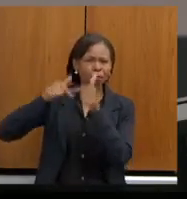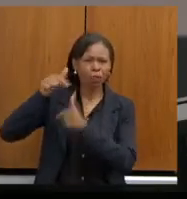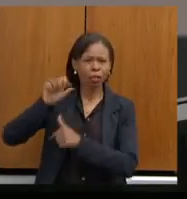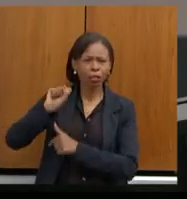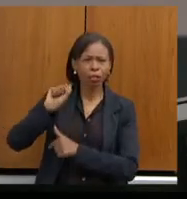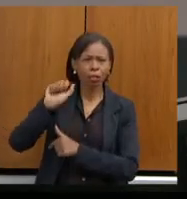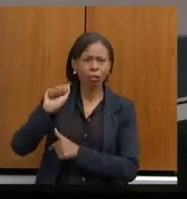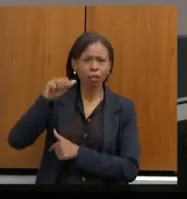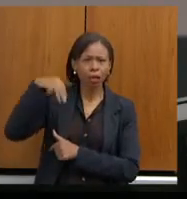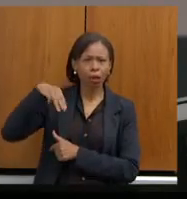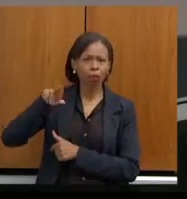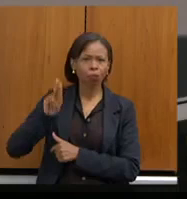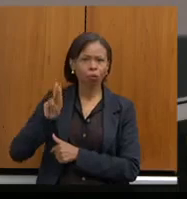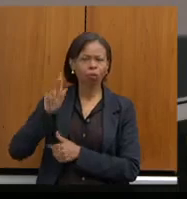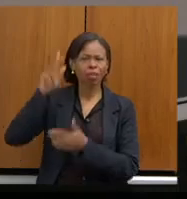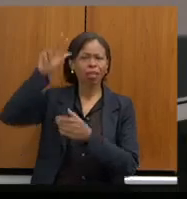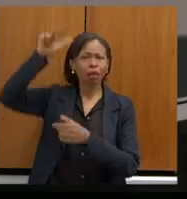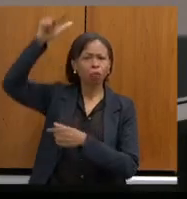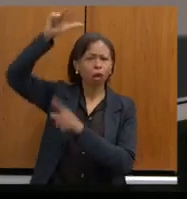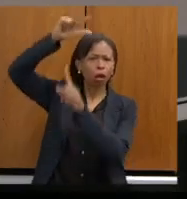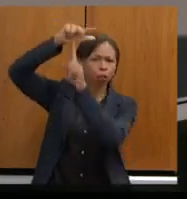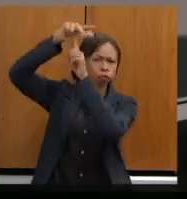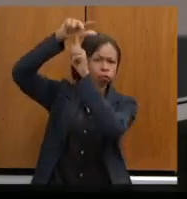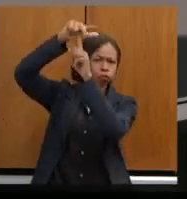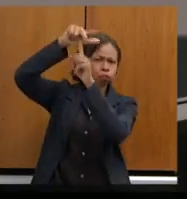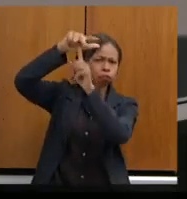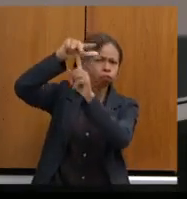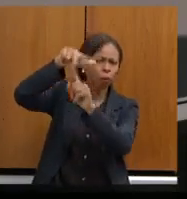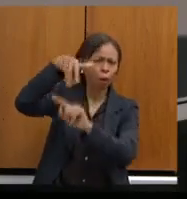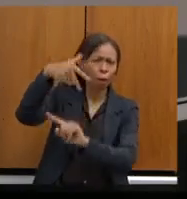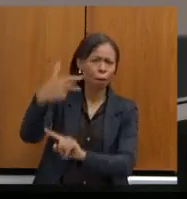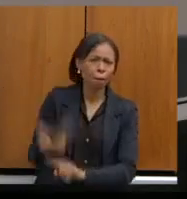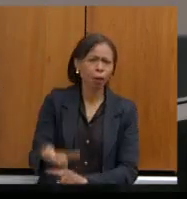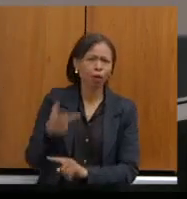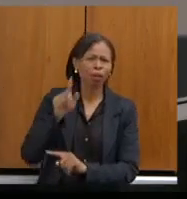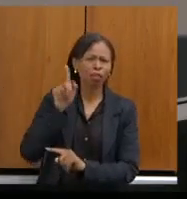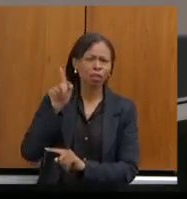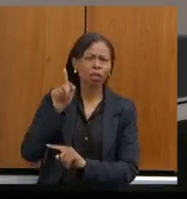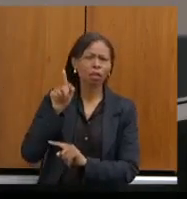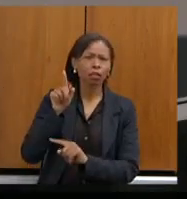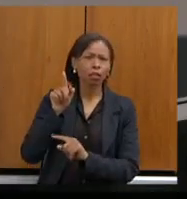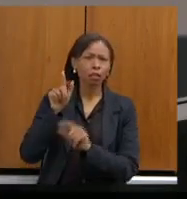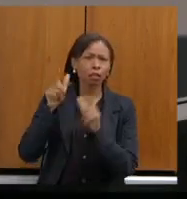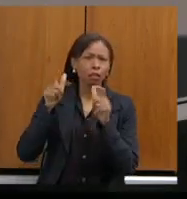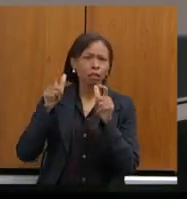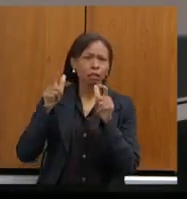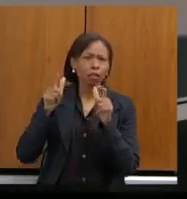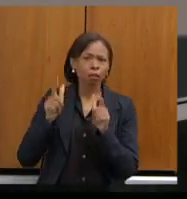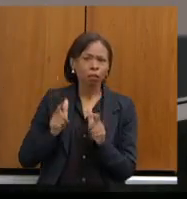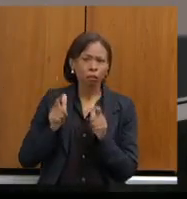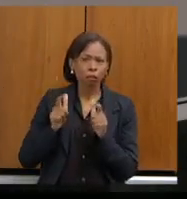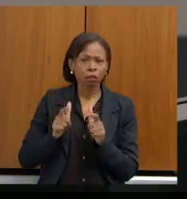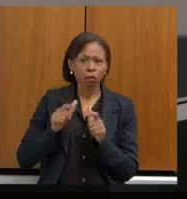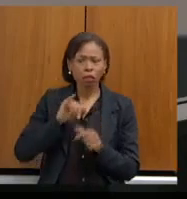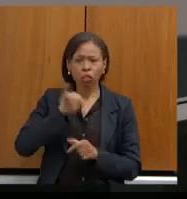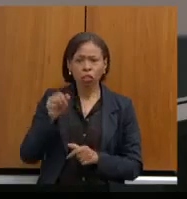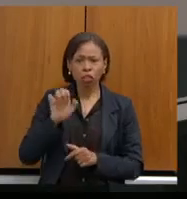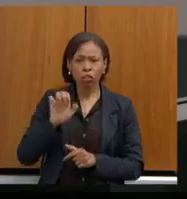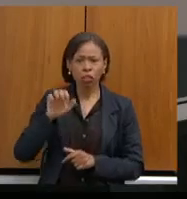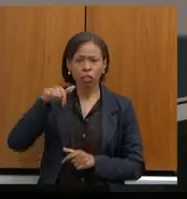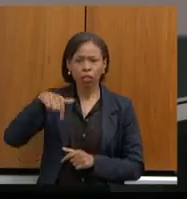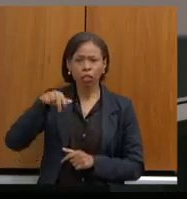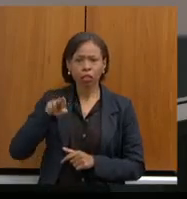SAMU que caiu lá em nossa querida Terra aqui tá aí terra do Coronel Vicente Gomes da Mota e